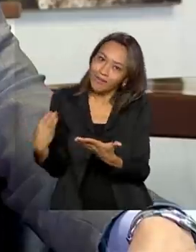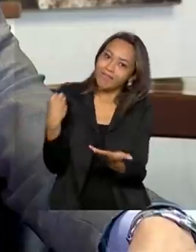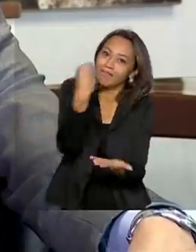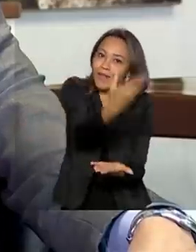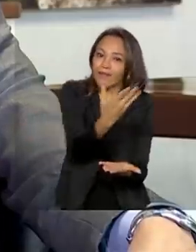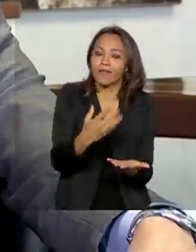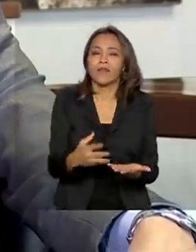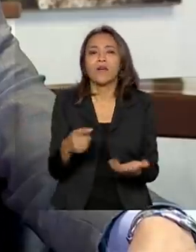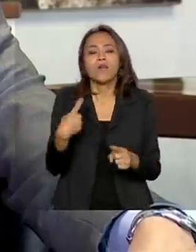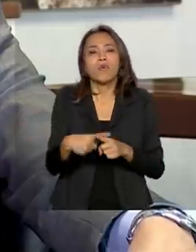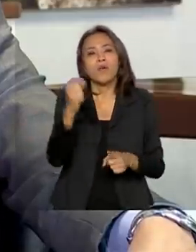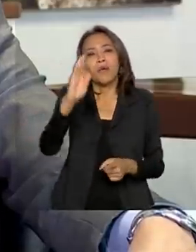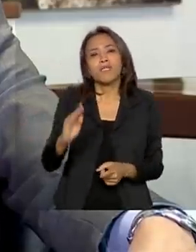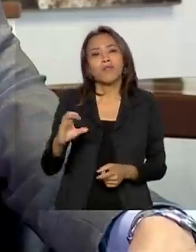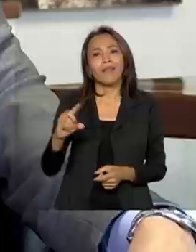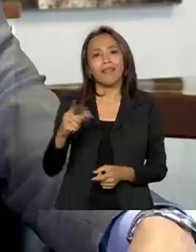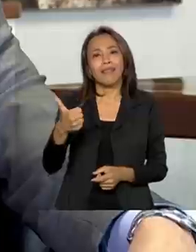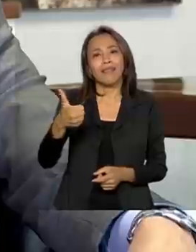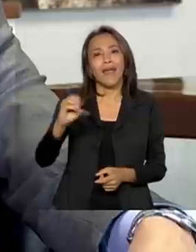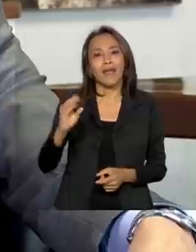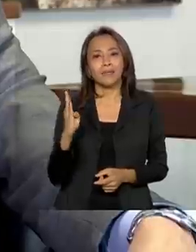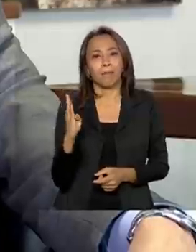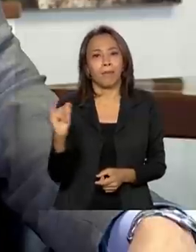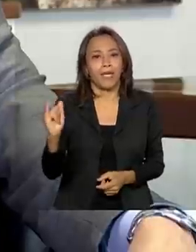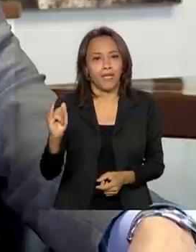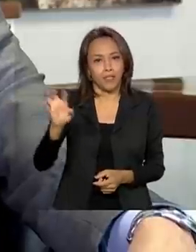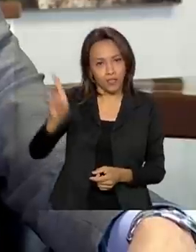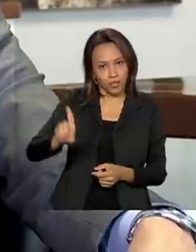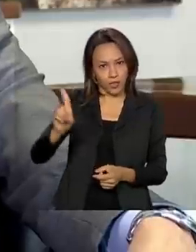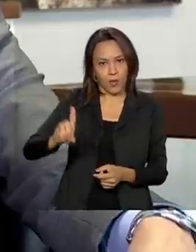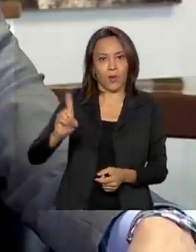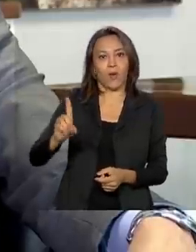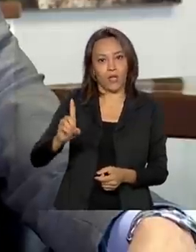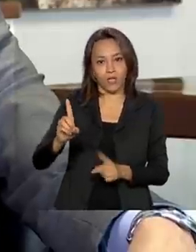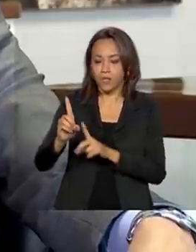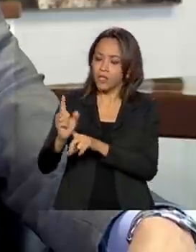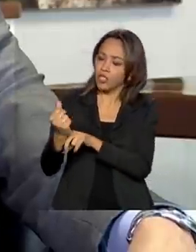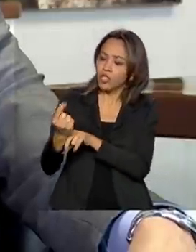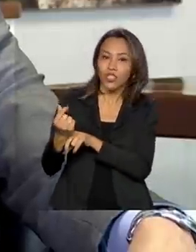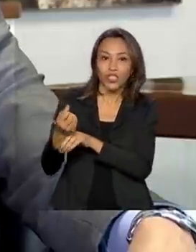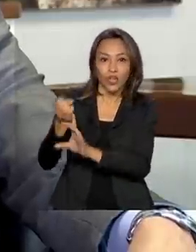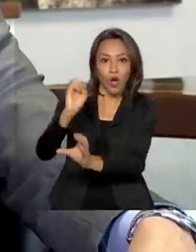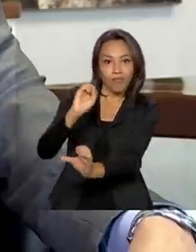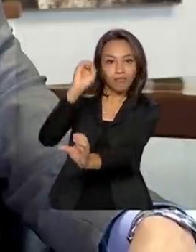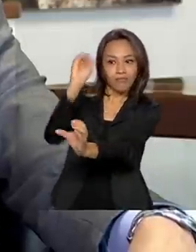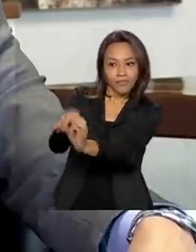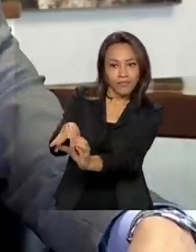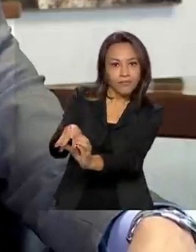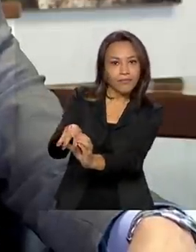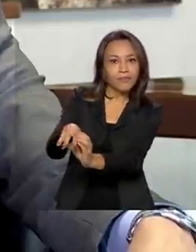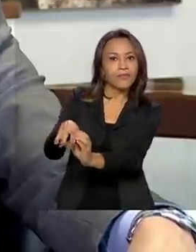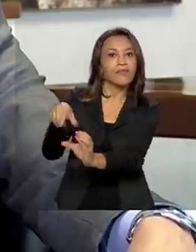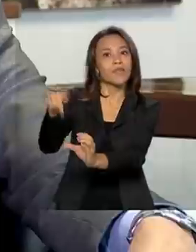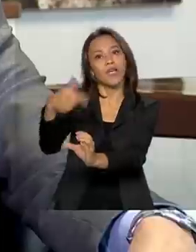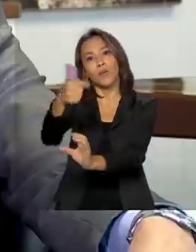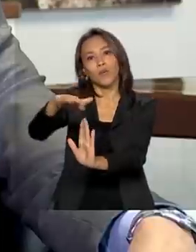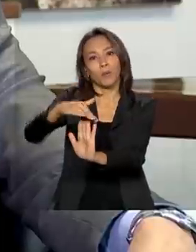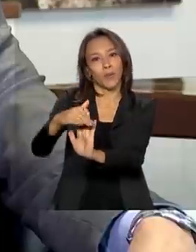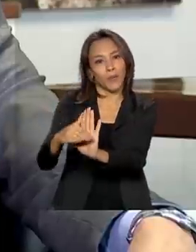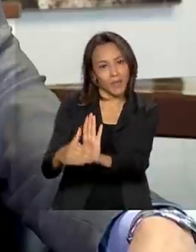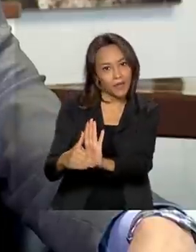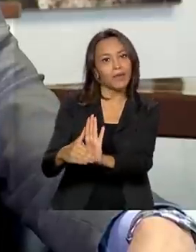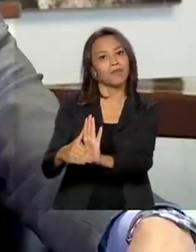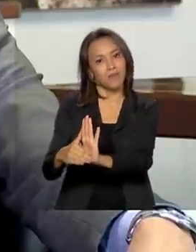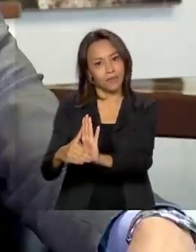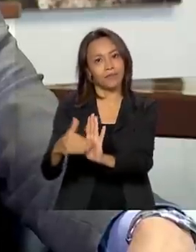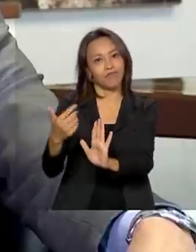10 bilhões de dólares por ano a ser alocado no Floresta Mais ou eventualmente em outro programa